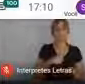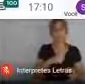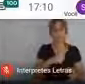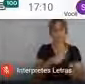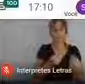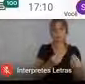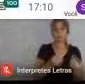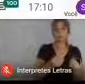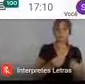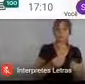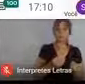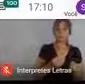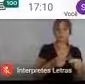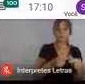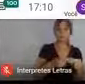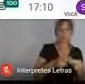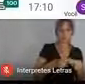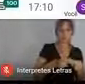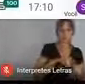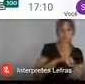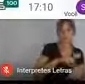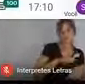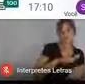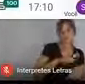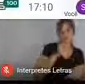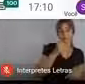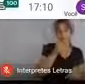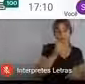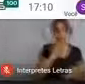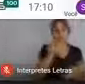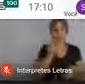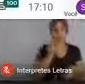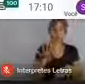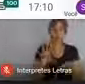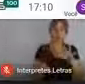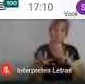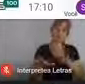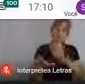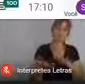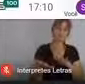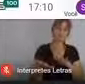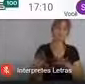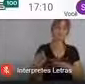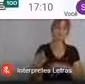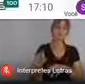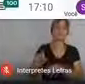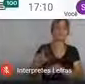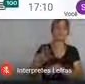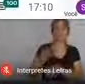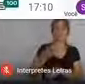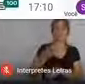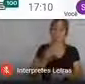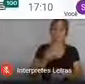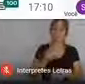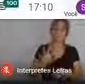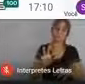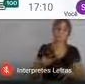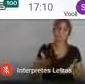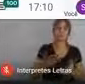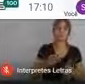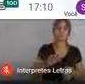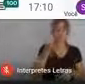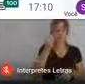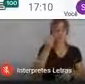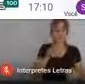de geracional, que está mais presente na fala dos mais jovens, dos mais velhos, a de atópica, no que diz respeito a uma alexia